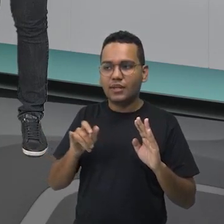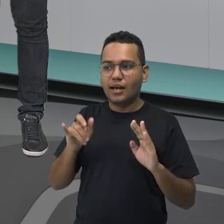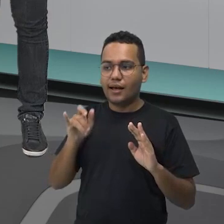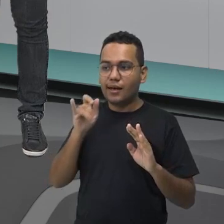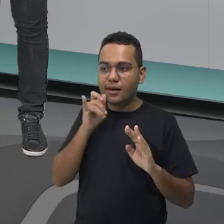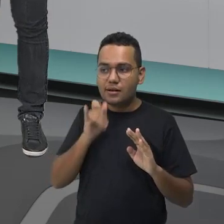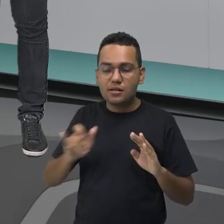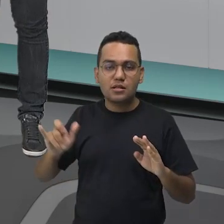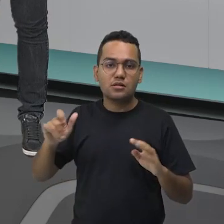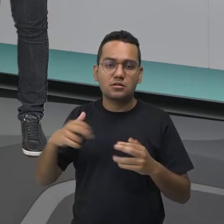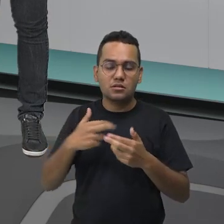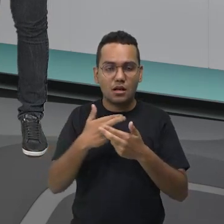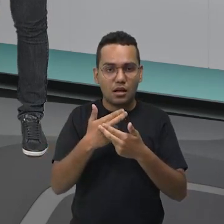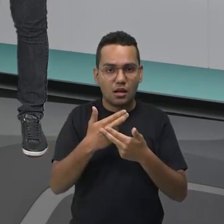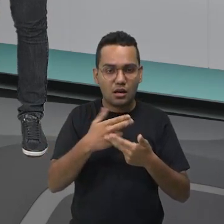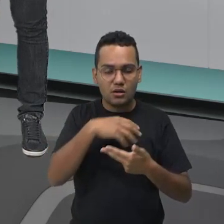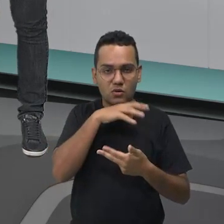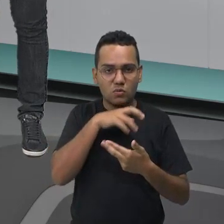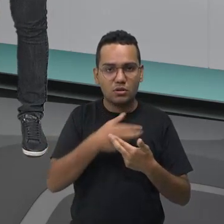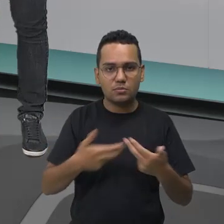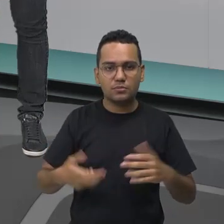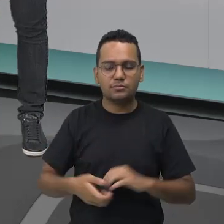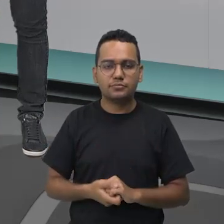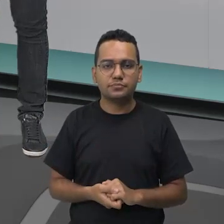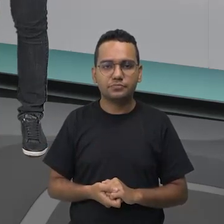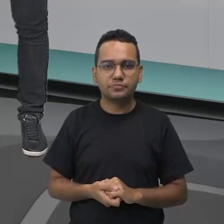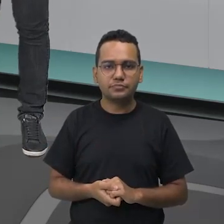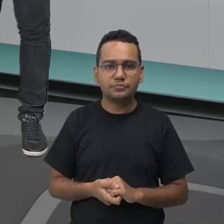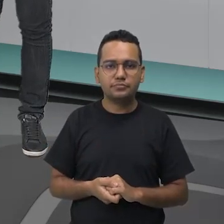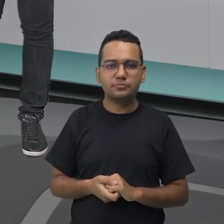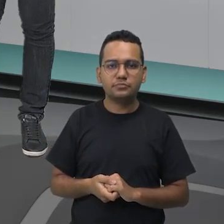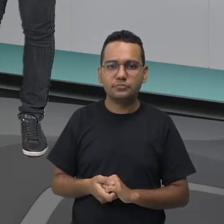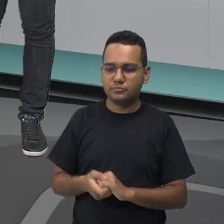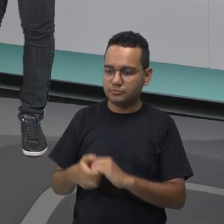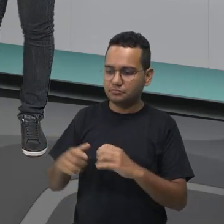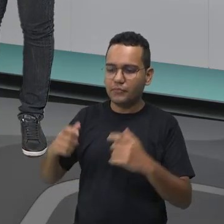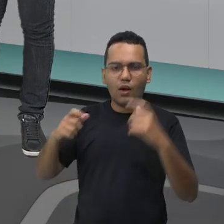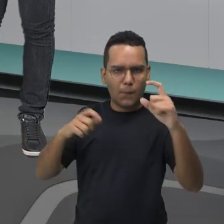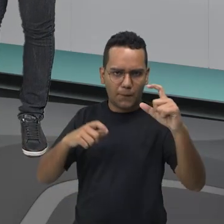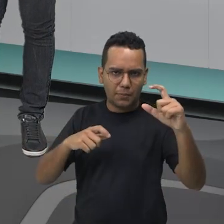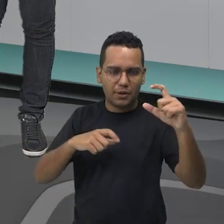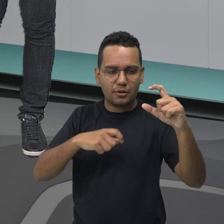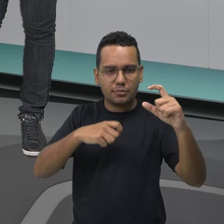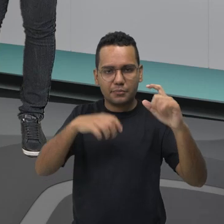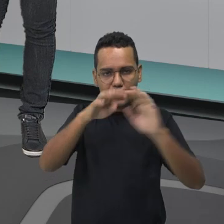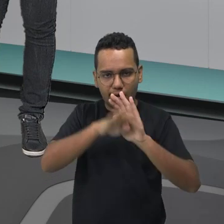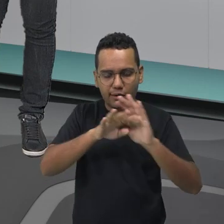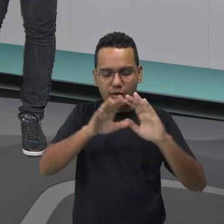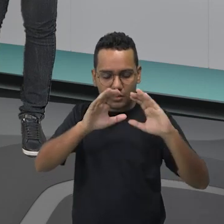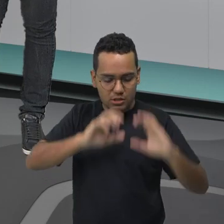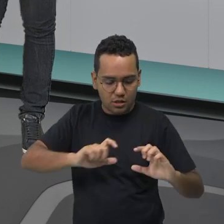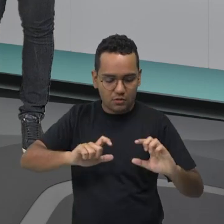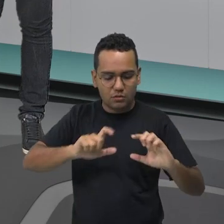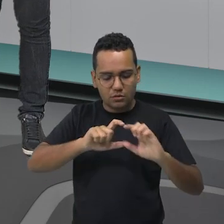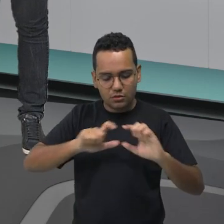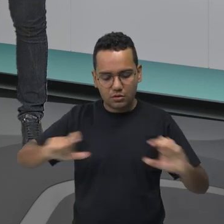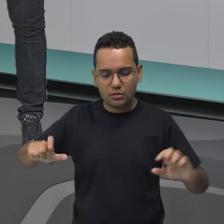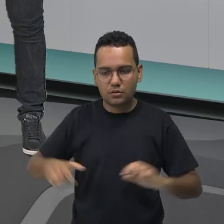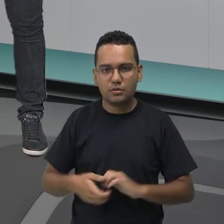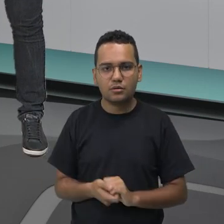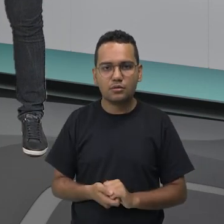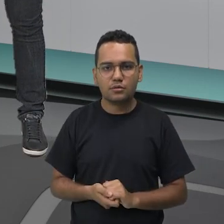aqui, ó. Bem aqui, o nosso segundo parágrafo dessa estrutura. Olha só, eu tenho exatamente aquelas palavras,